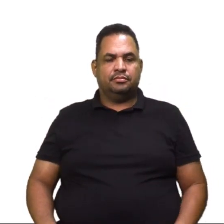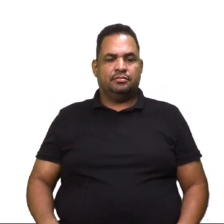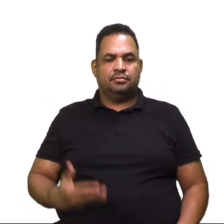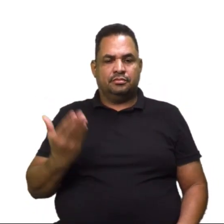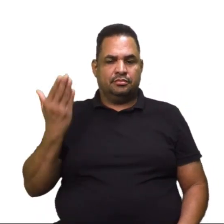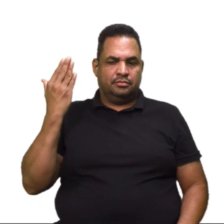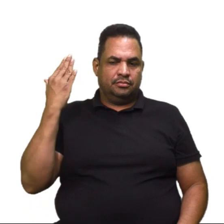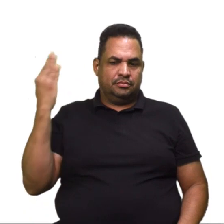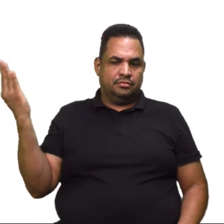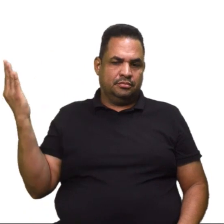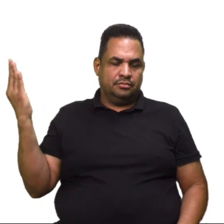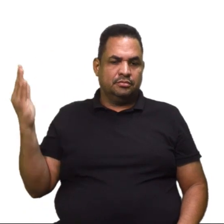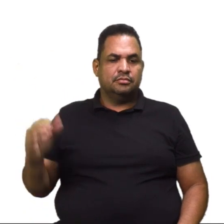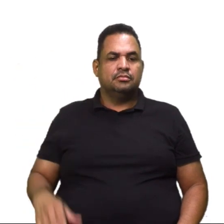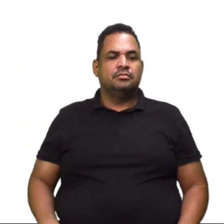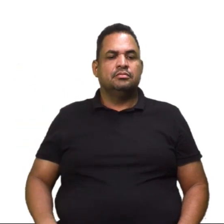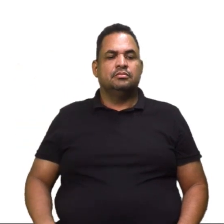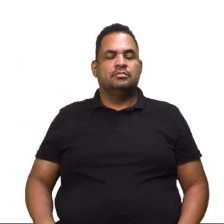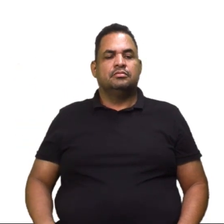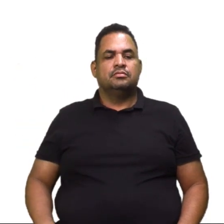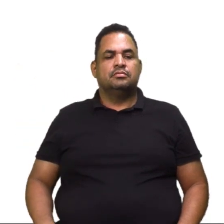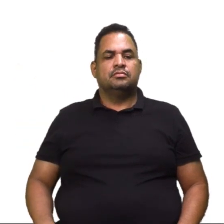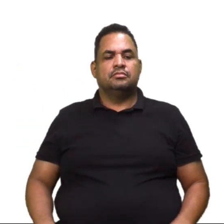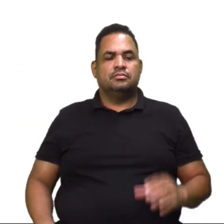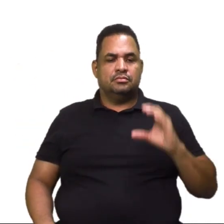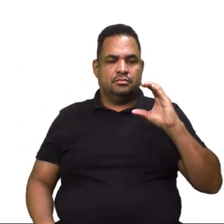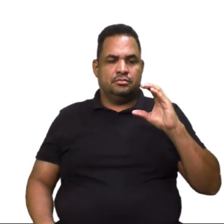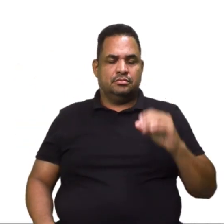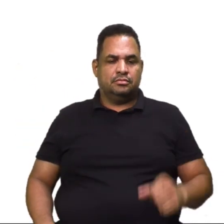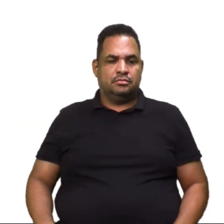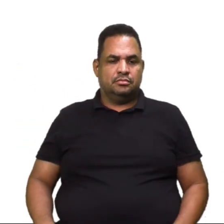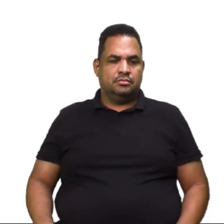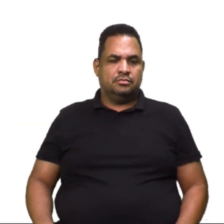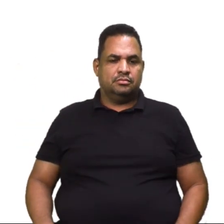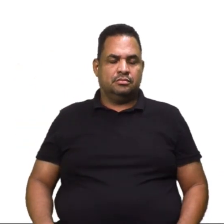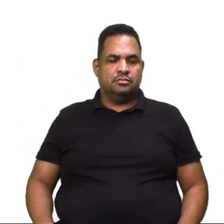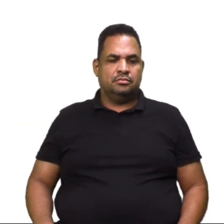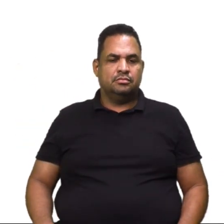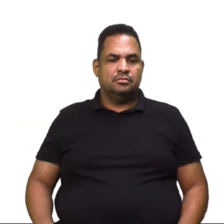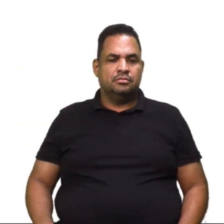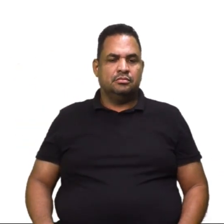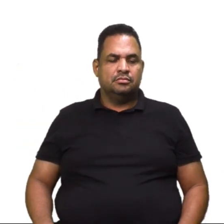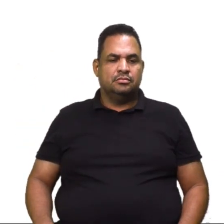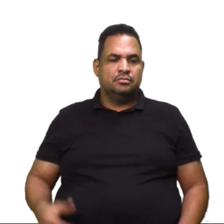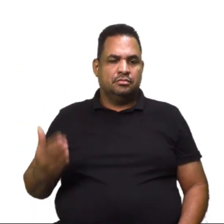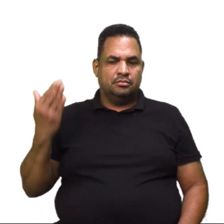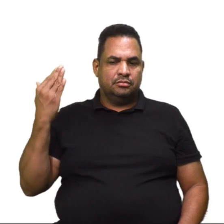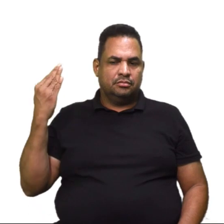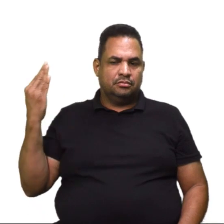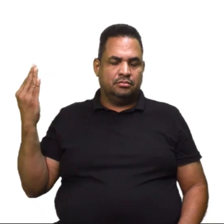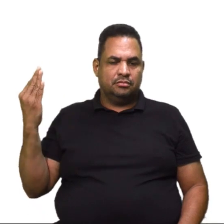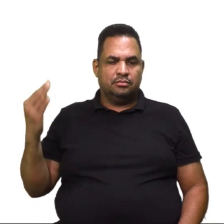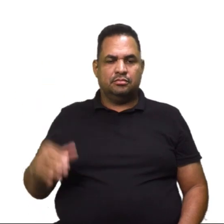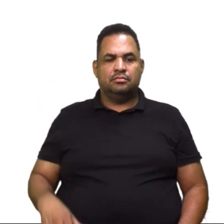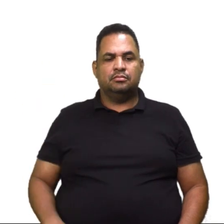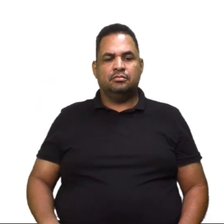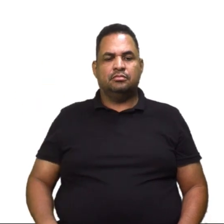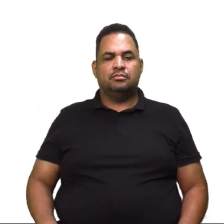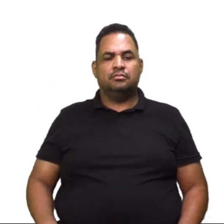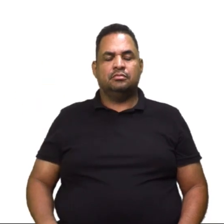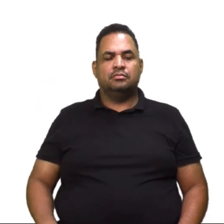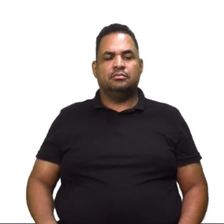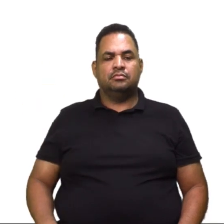Treponema pallidum, Gardnerella ou Gardnerella vaginalis,